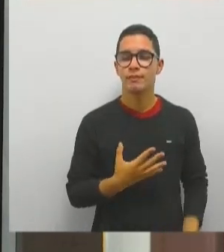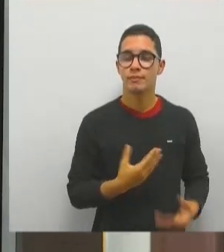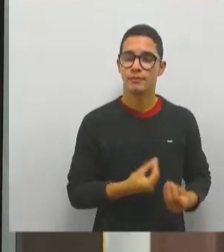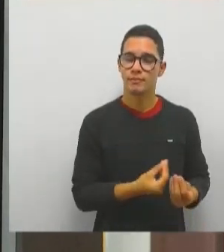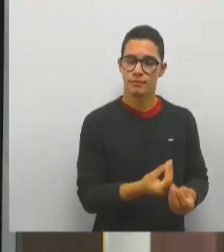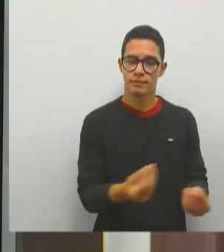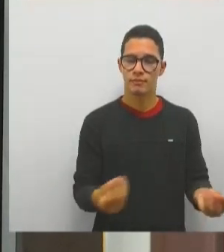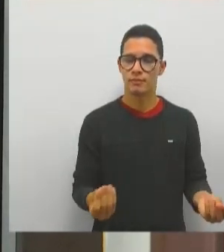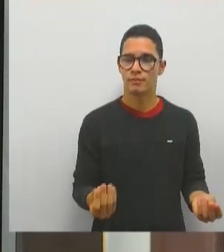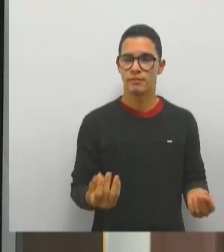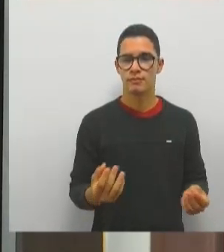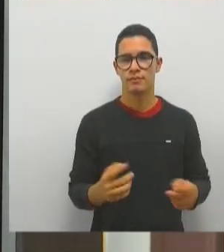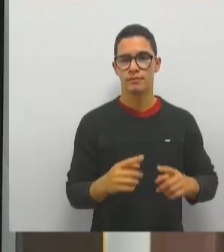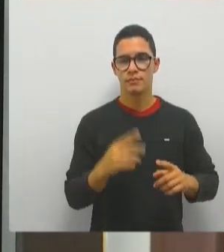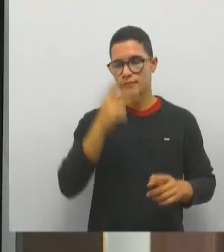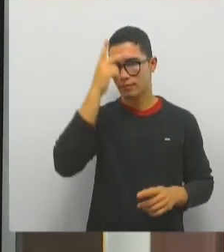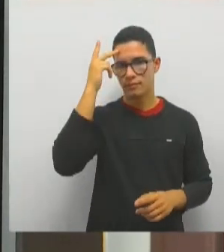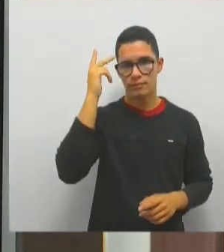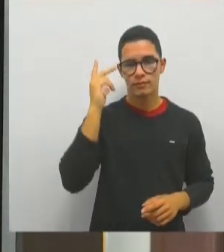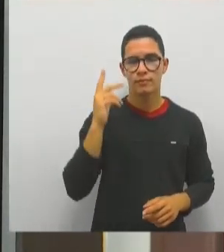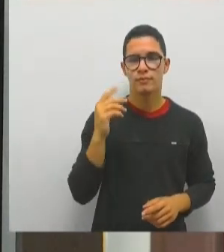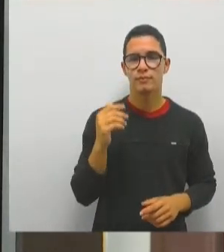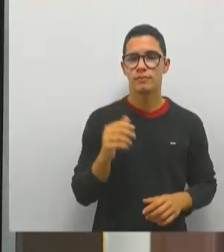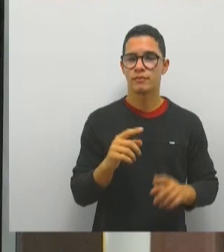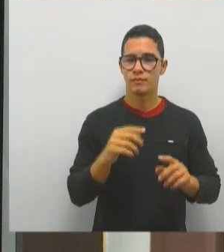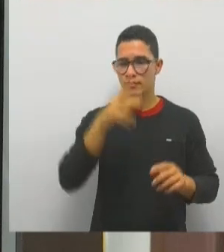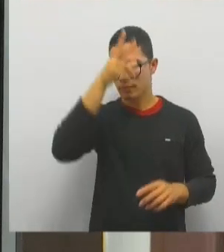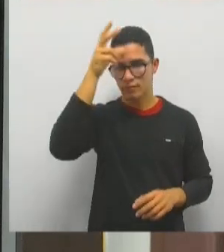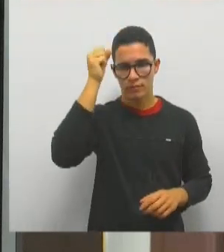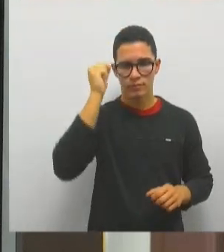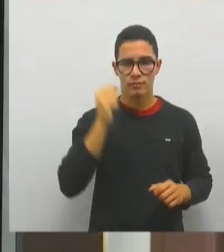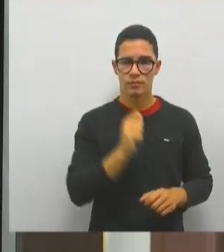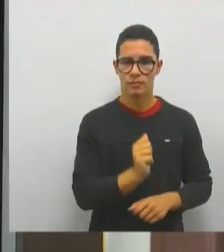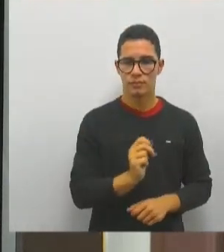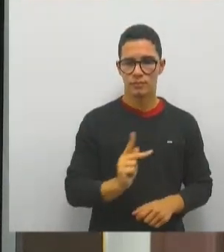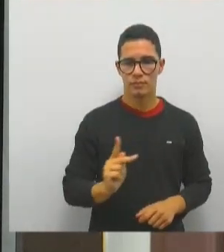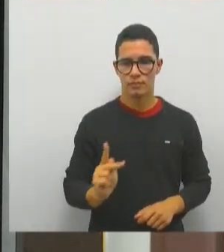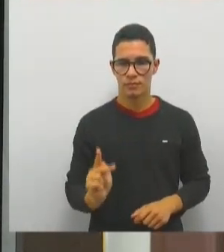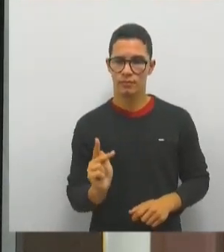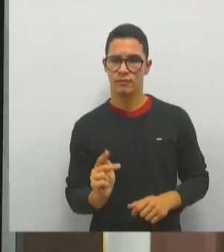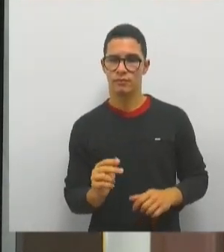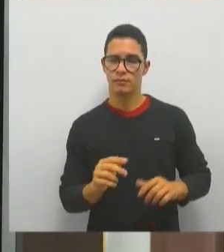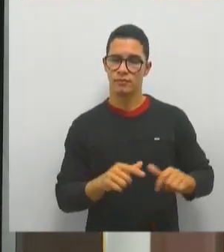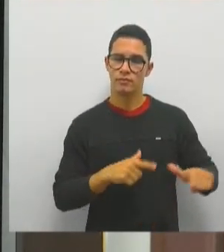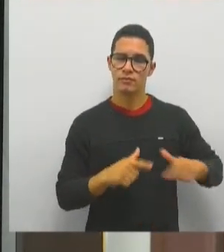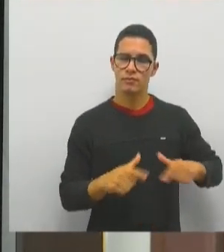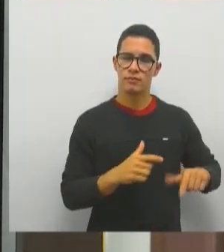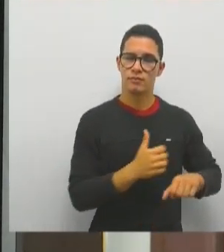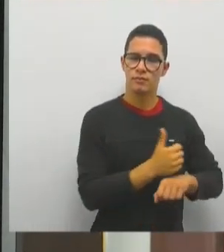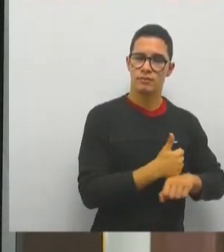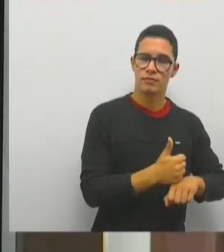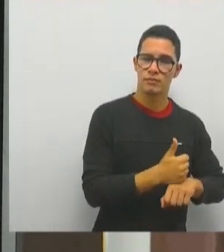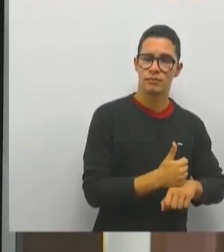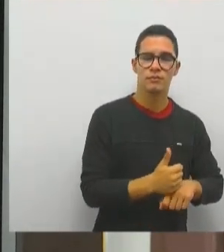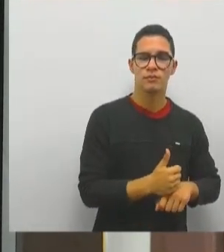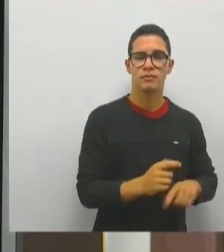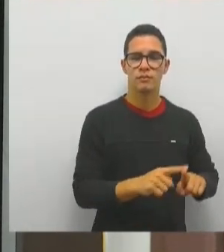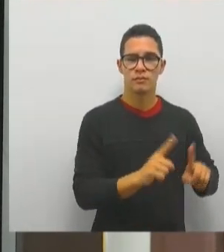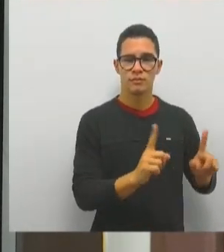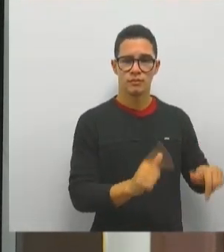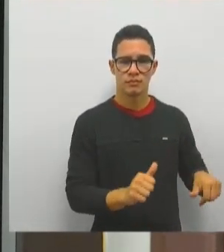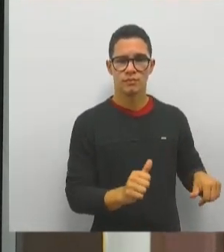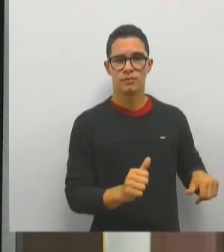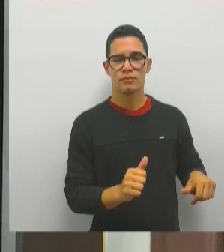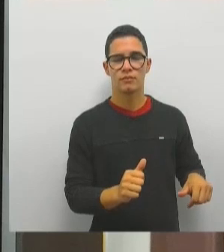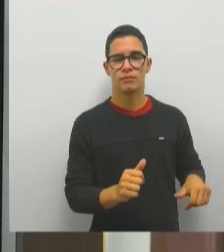servidores públicos municipais, ativos e inativos e pensionistas, que seja pais ou